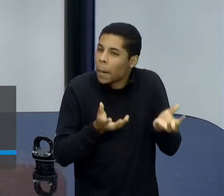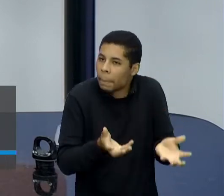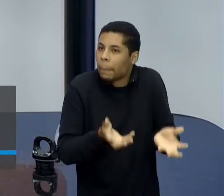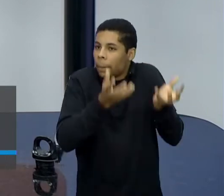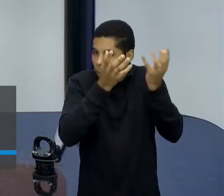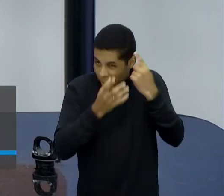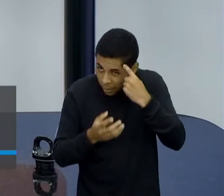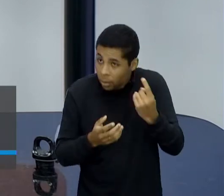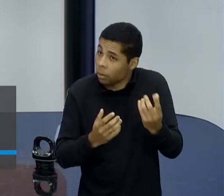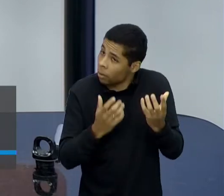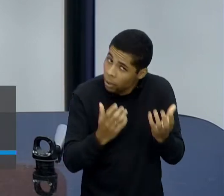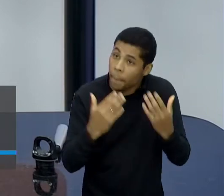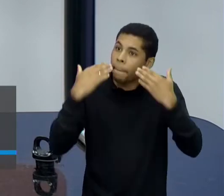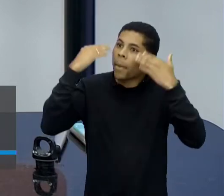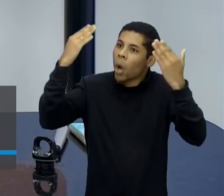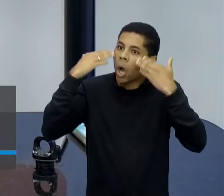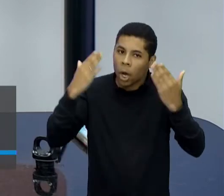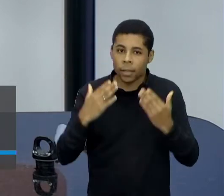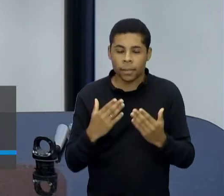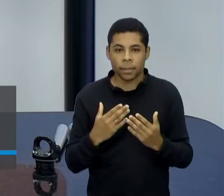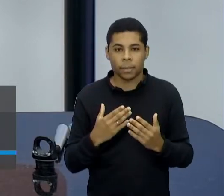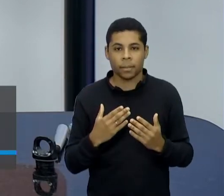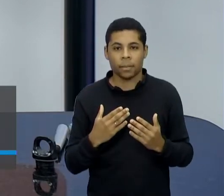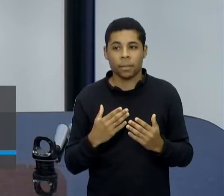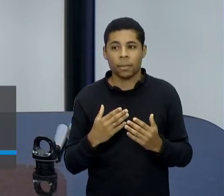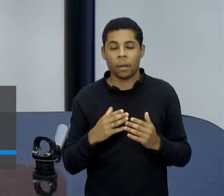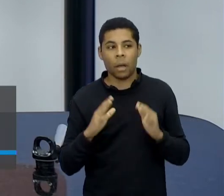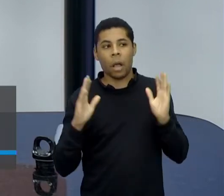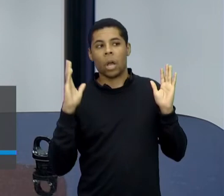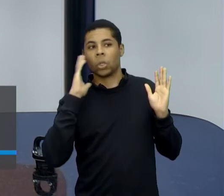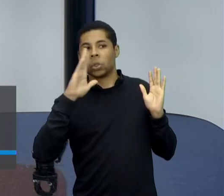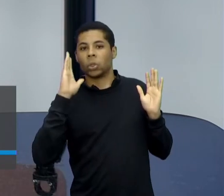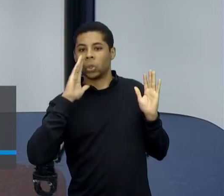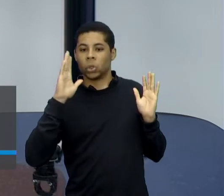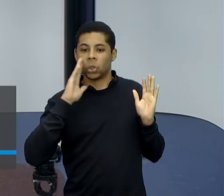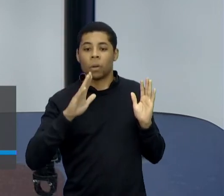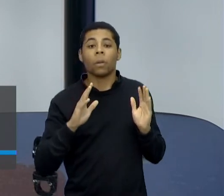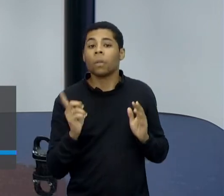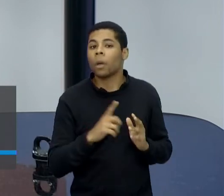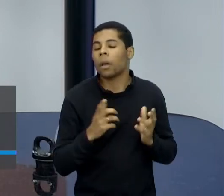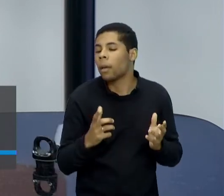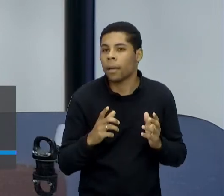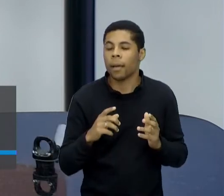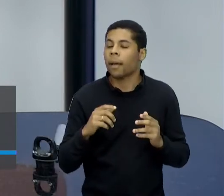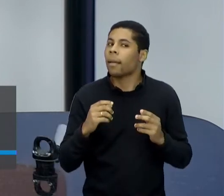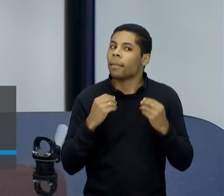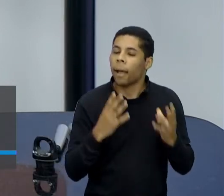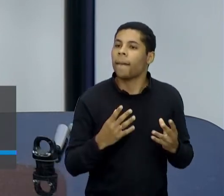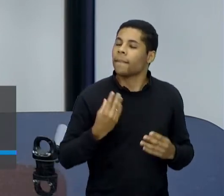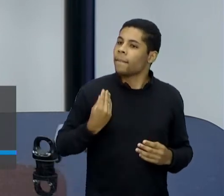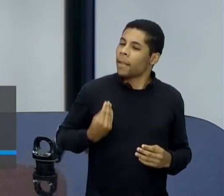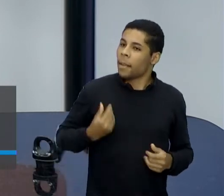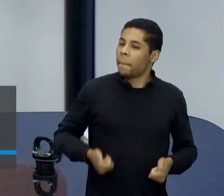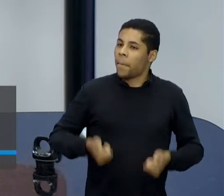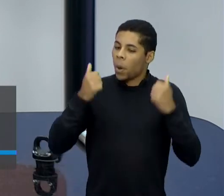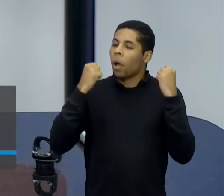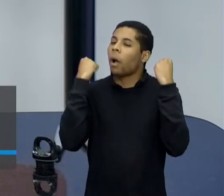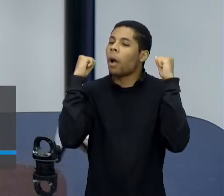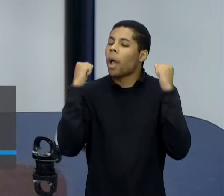né? Mostrando que existe algo voltado para a qualidade de vida, voltado para a